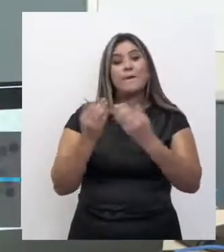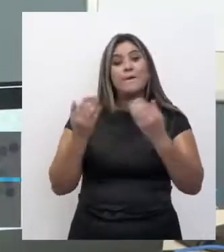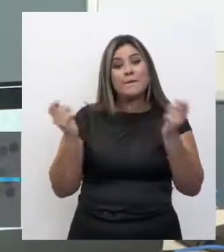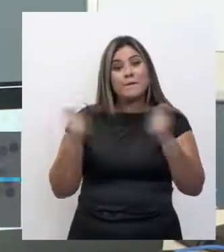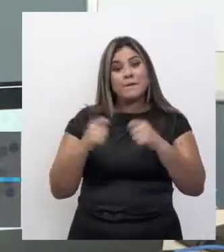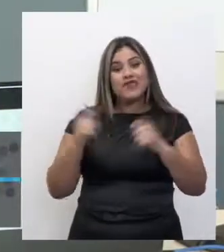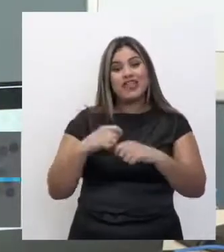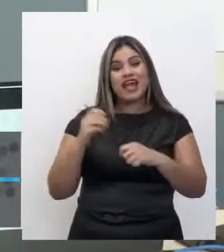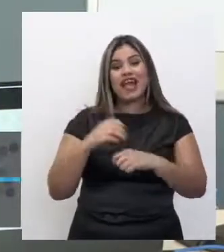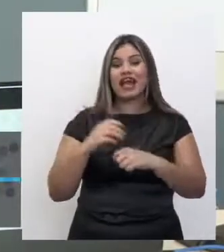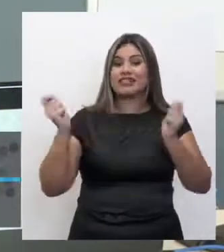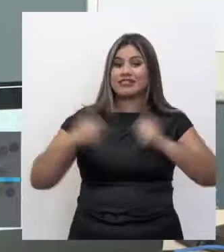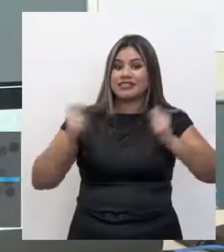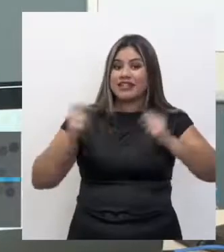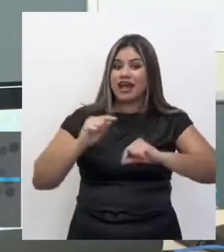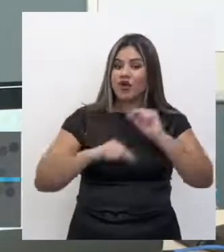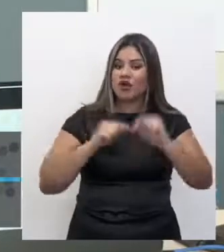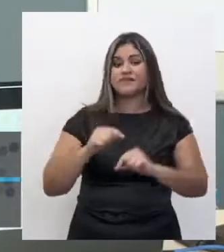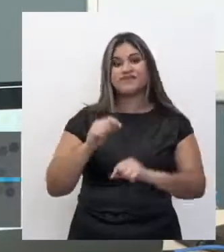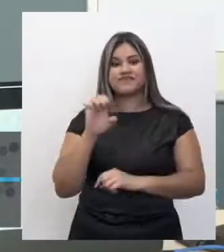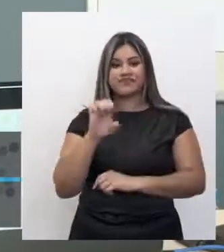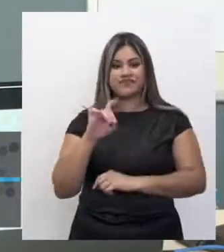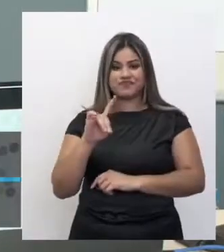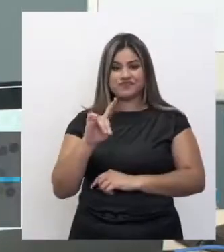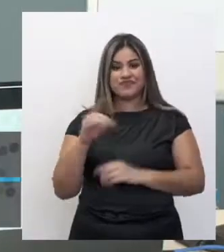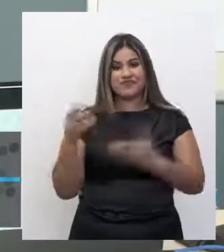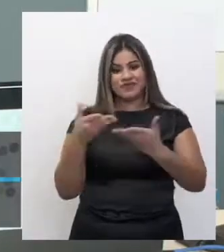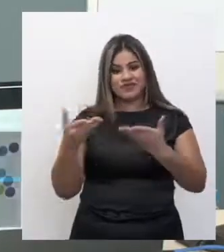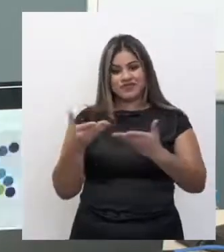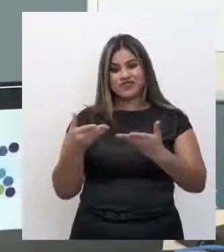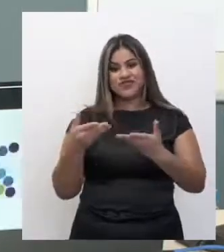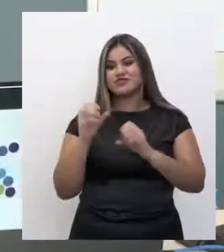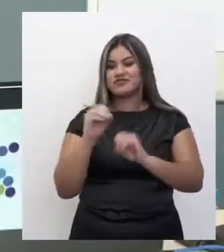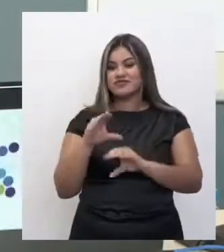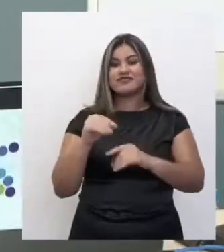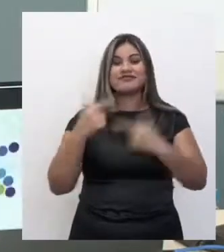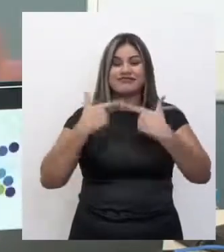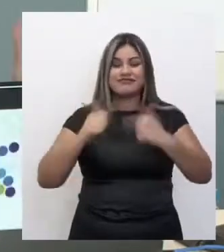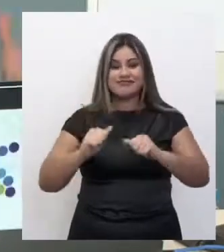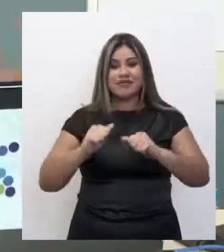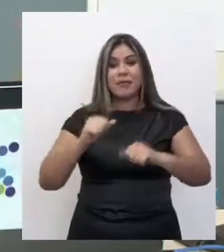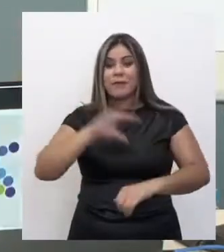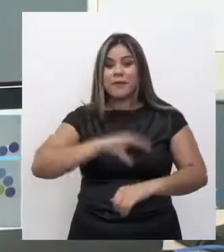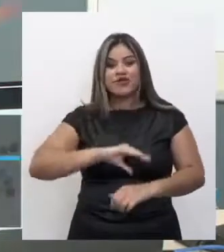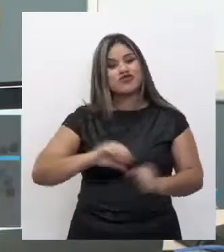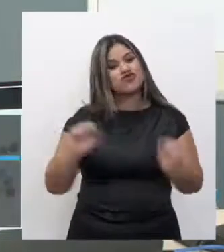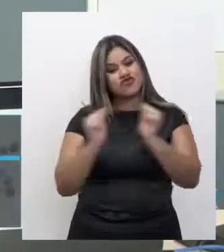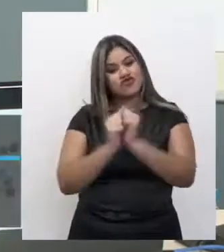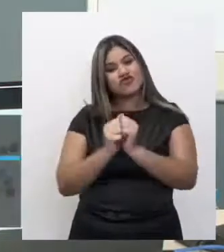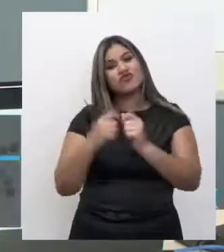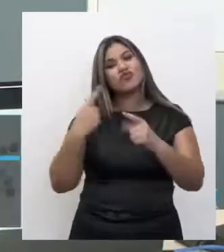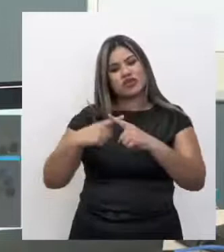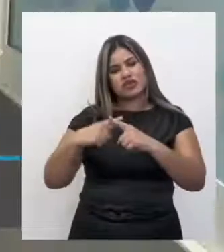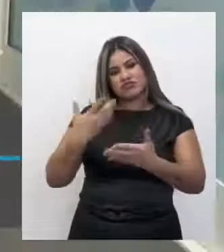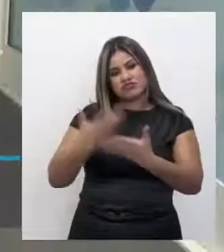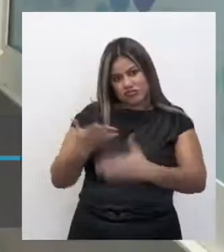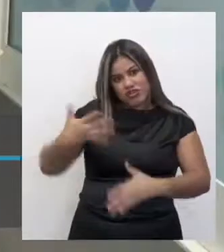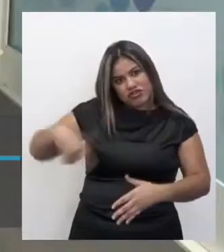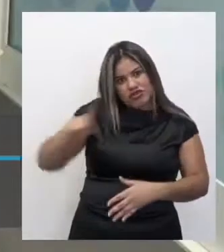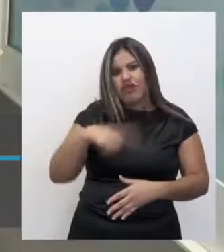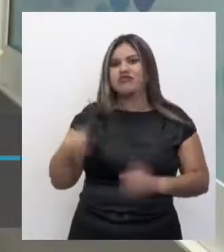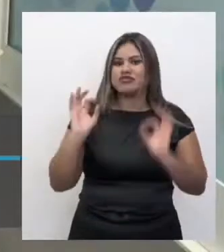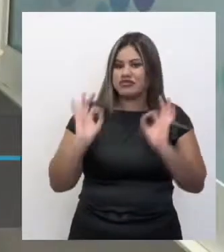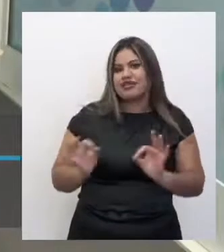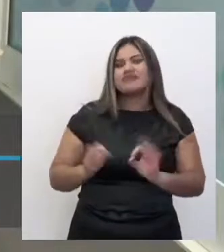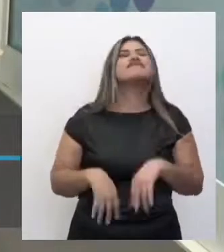Sim, é a capacidade. O Ed hoje veio aqui para dar aula de língua portuguesa para vocês junto comigo, porque a aula é nossa, não é, Ed? Sim, a aula é